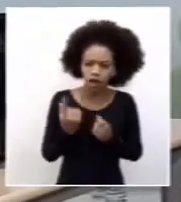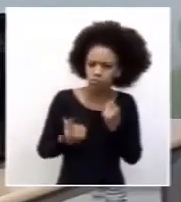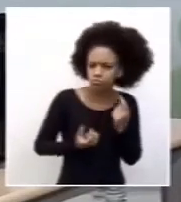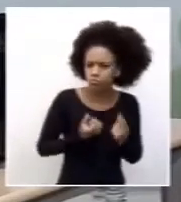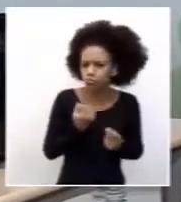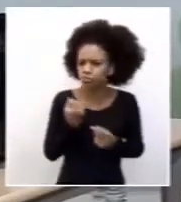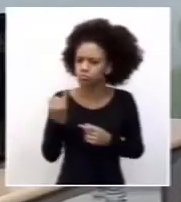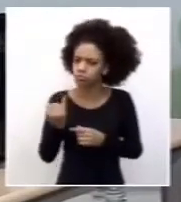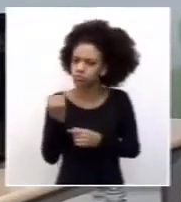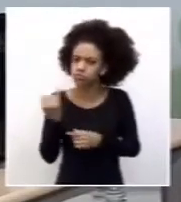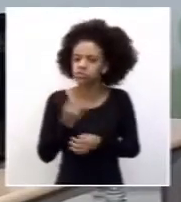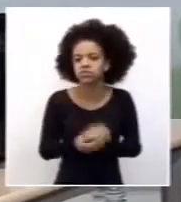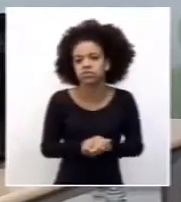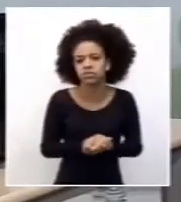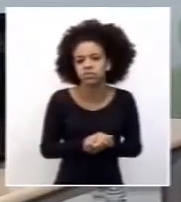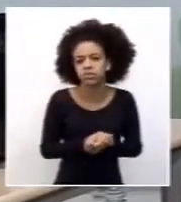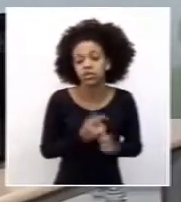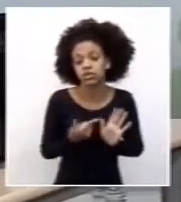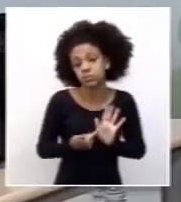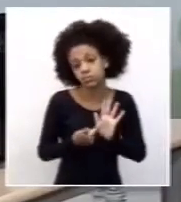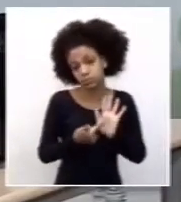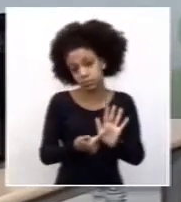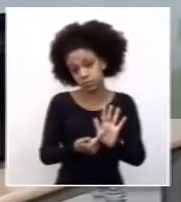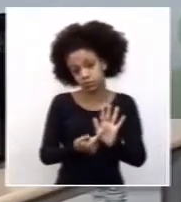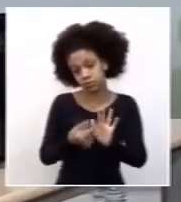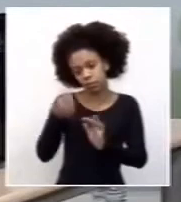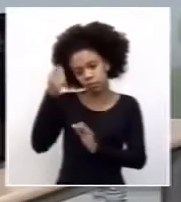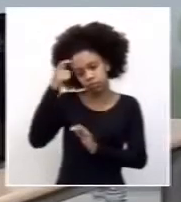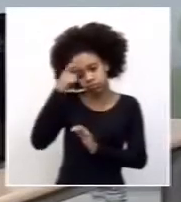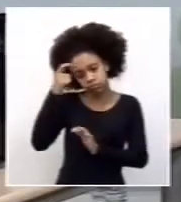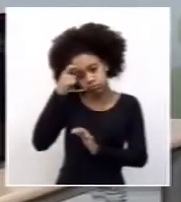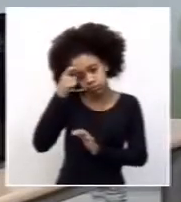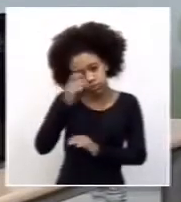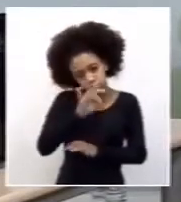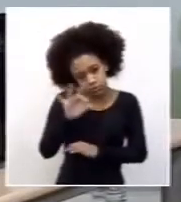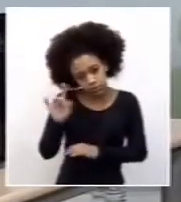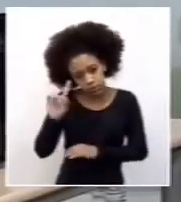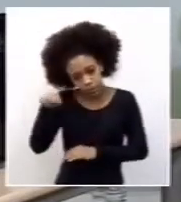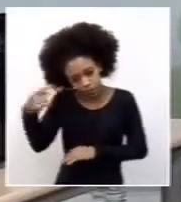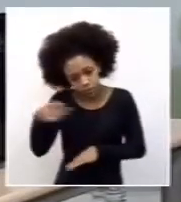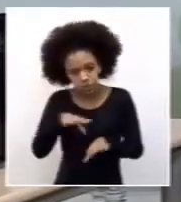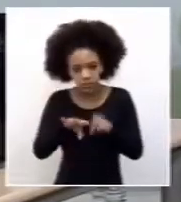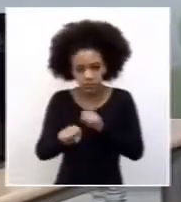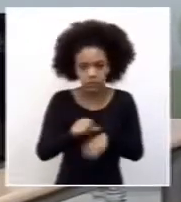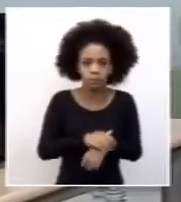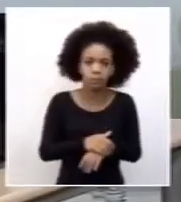pontos importantes aqui que deixa como reflexões para os professores nas próximas TPCs. Né?